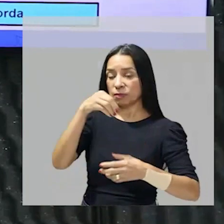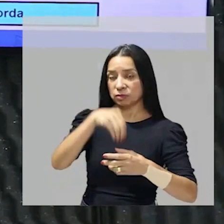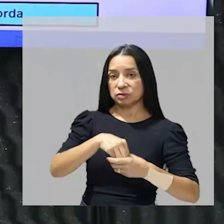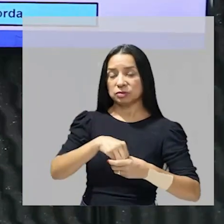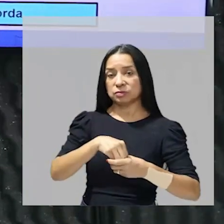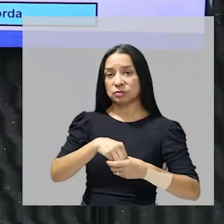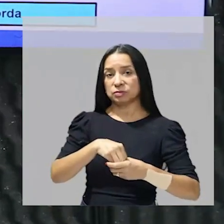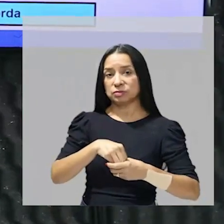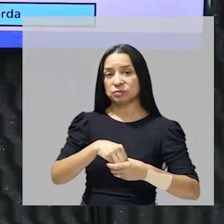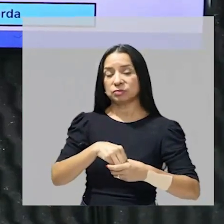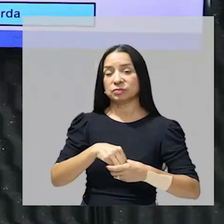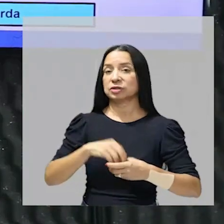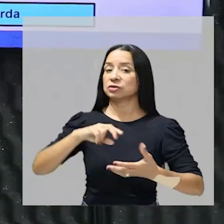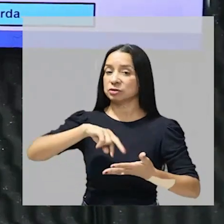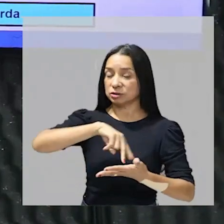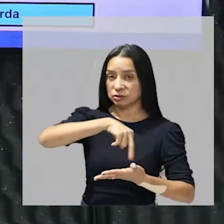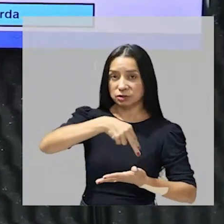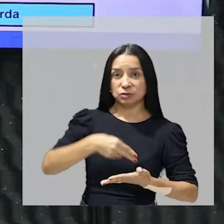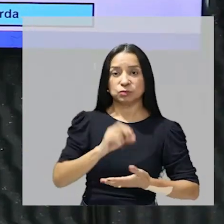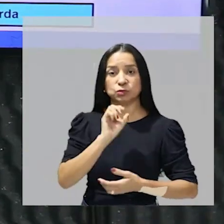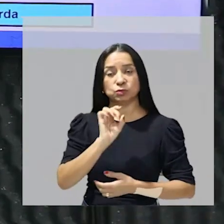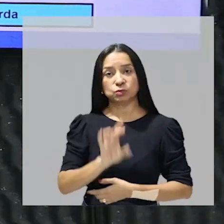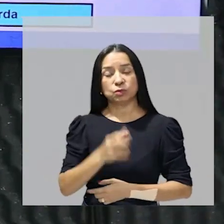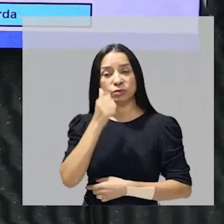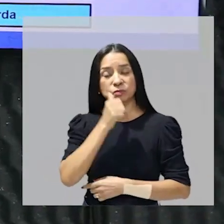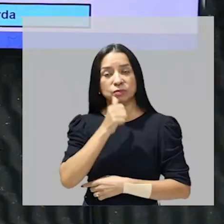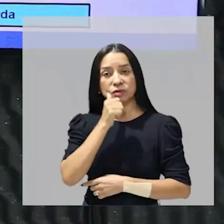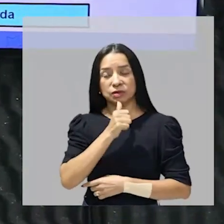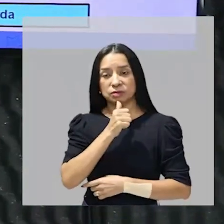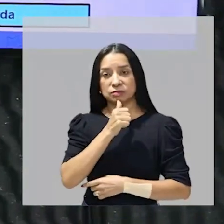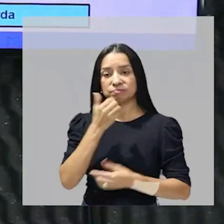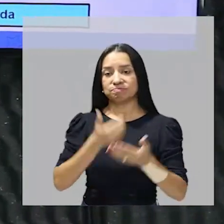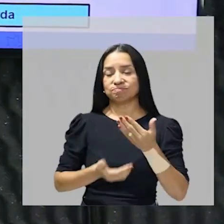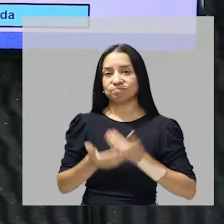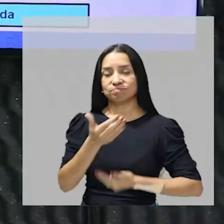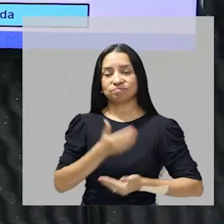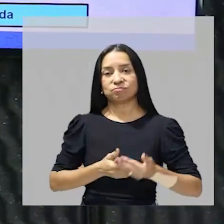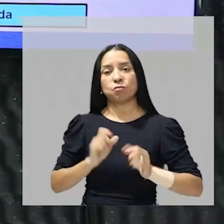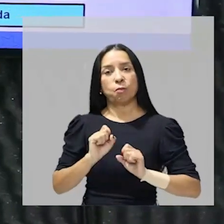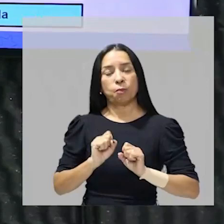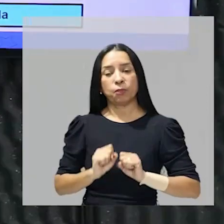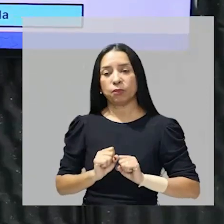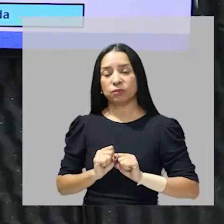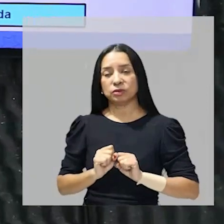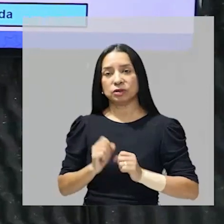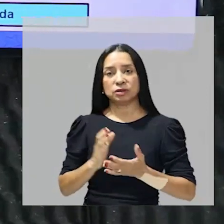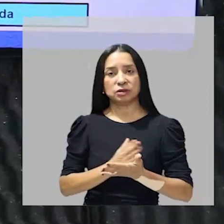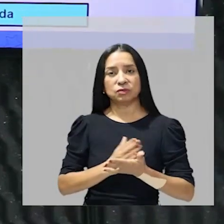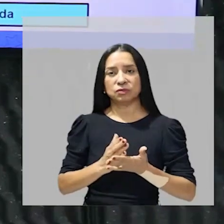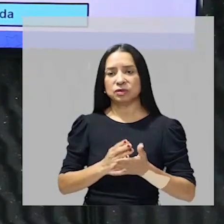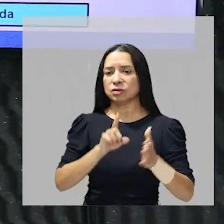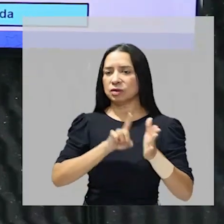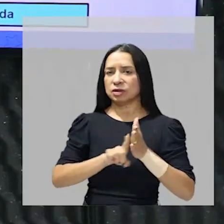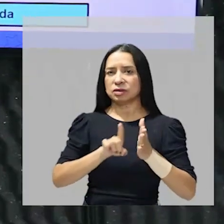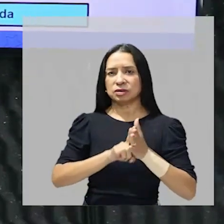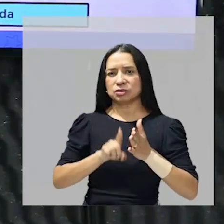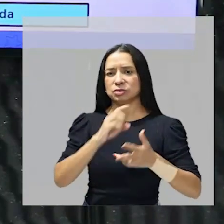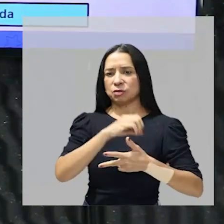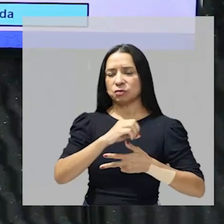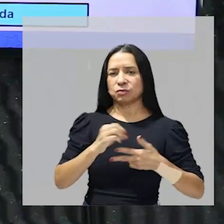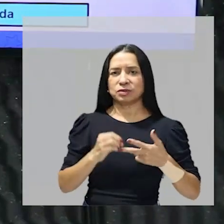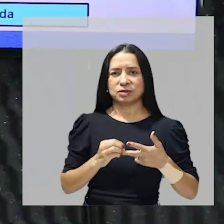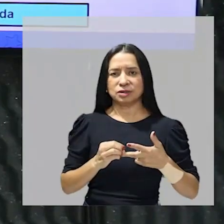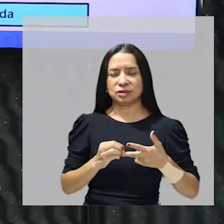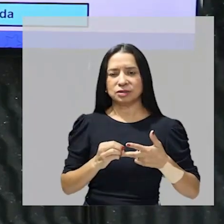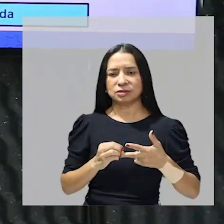pouco que somente as mulheres participam. Que isso eles devem, talvez, seria uma excelente questão eles cobrarem no Enem essa questão de